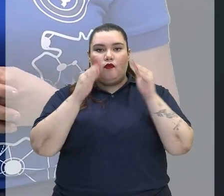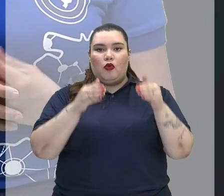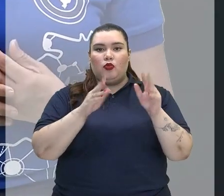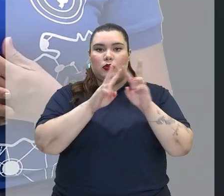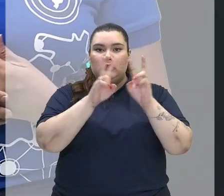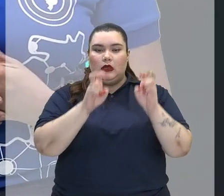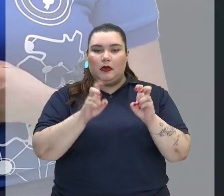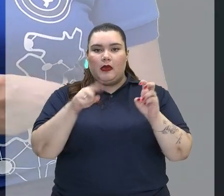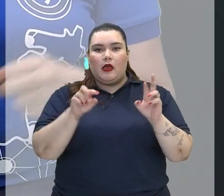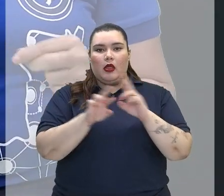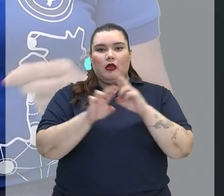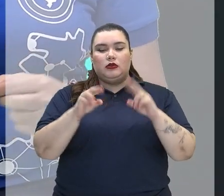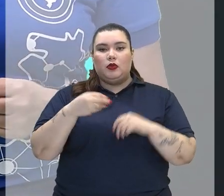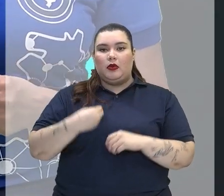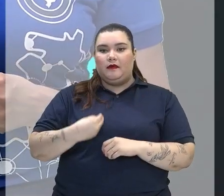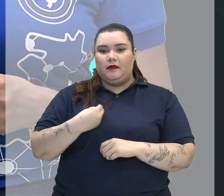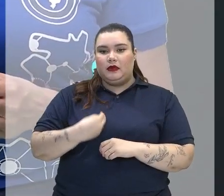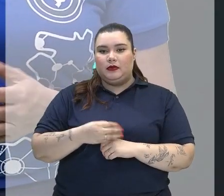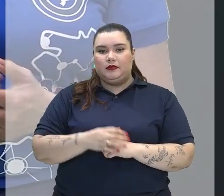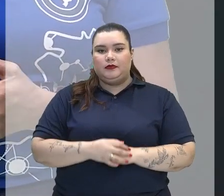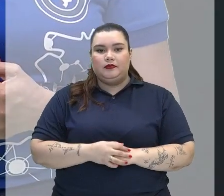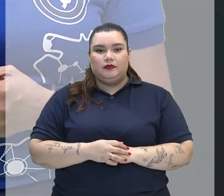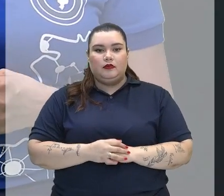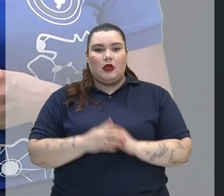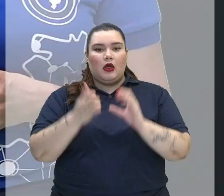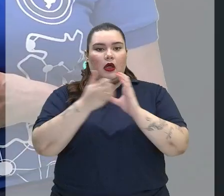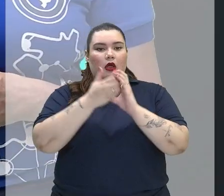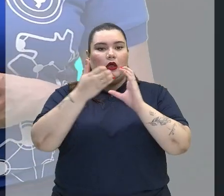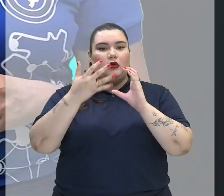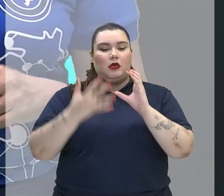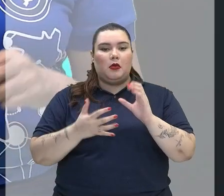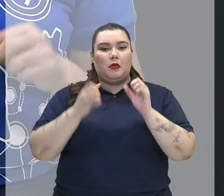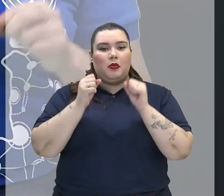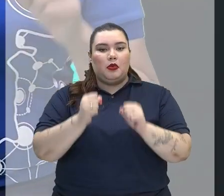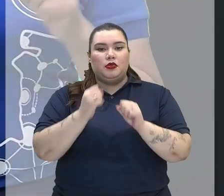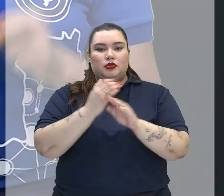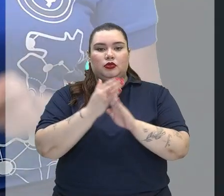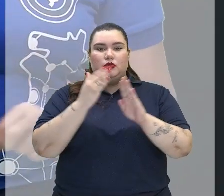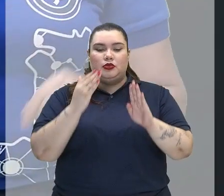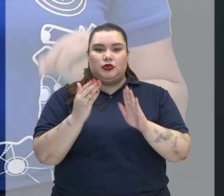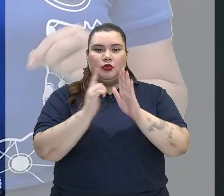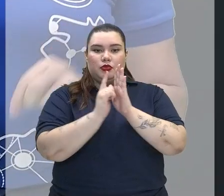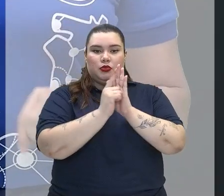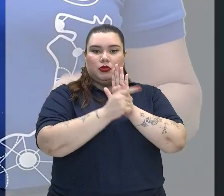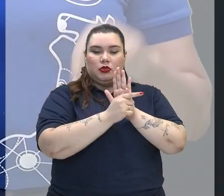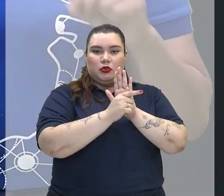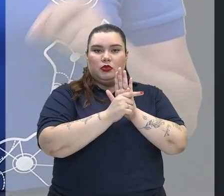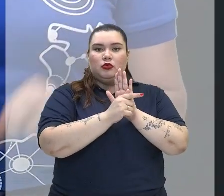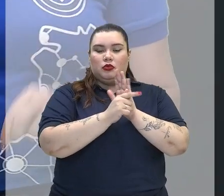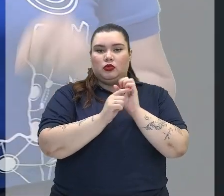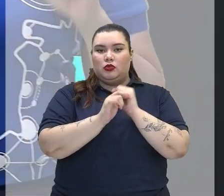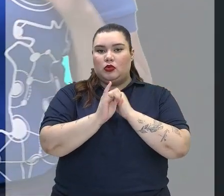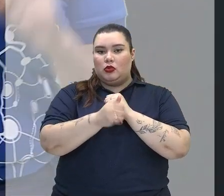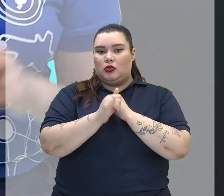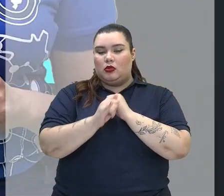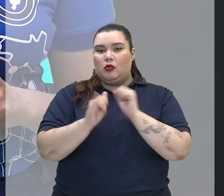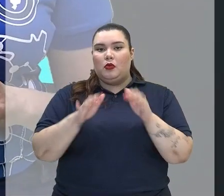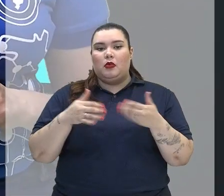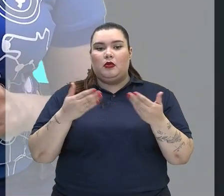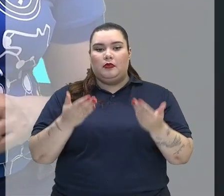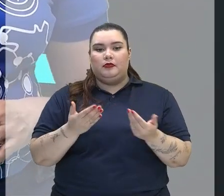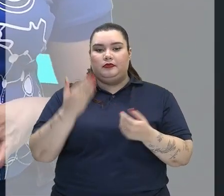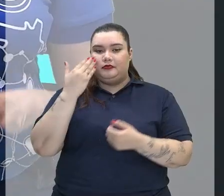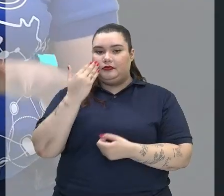questões do cotidiano. Então, as características que podem ser identificadas no gênero crônica